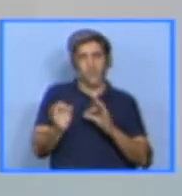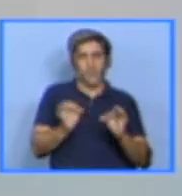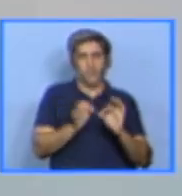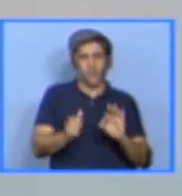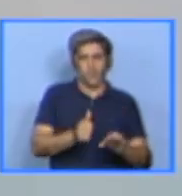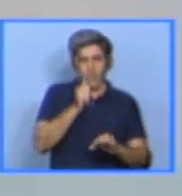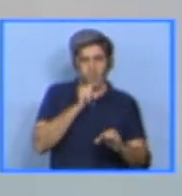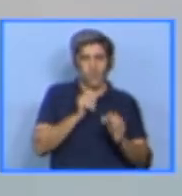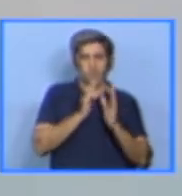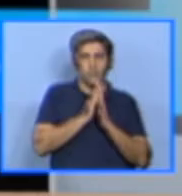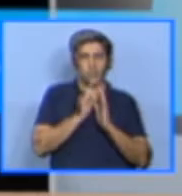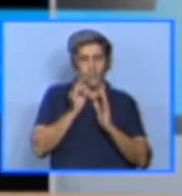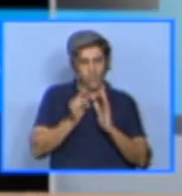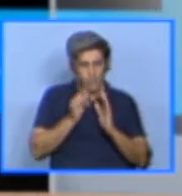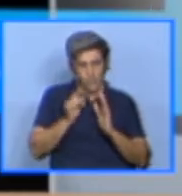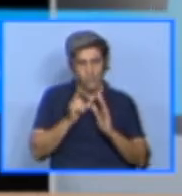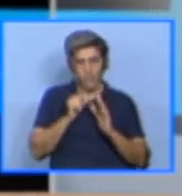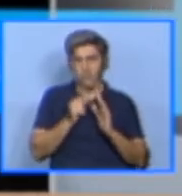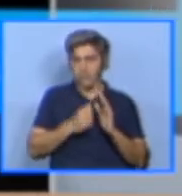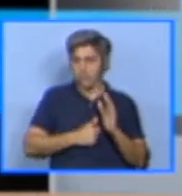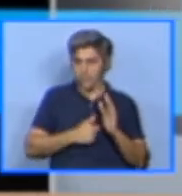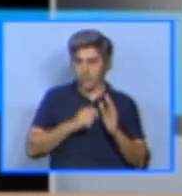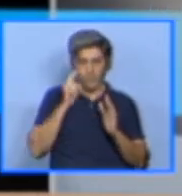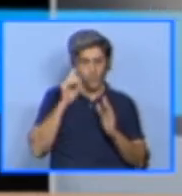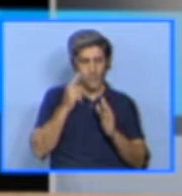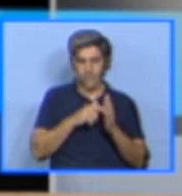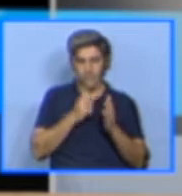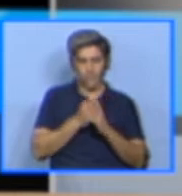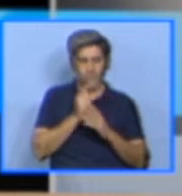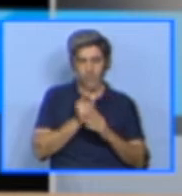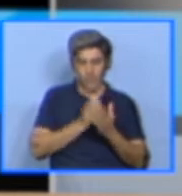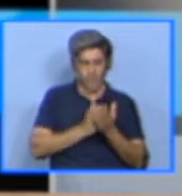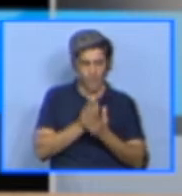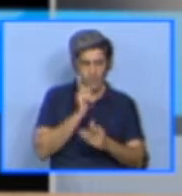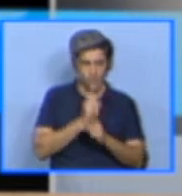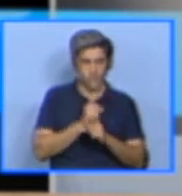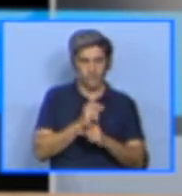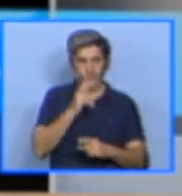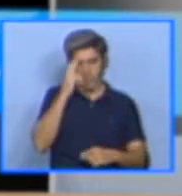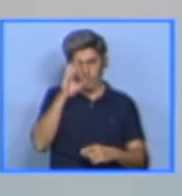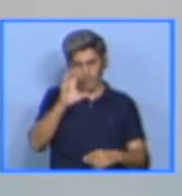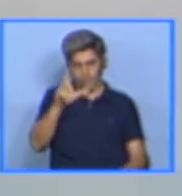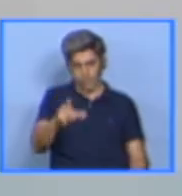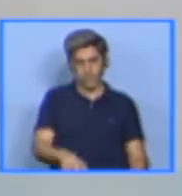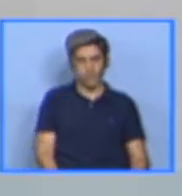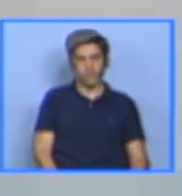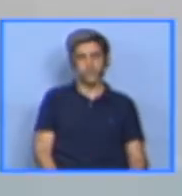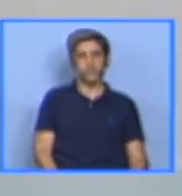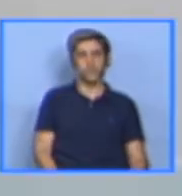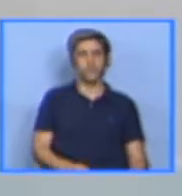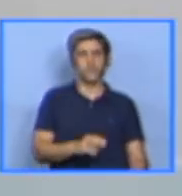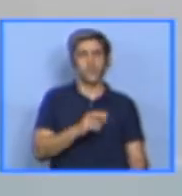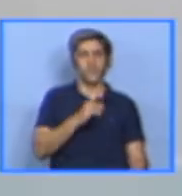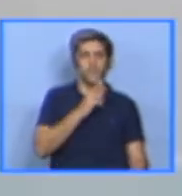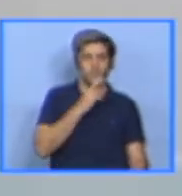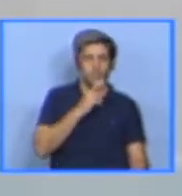Igreja Ortodoxa como na Igreja Católica foi sempre essa a nossa prioridade neste país da Rússia. Fátima e Rússia